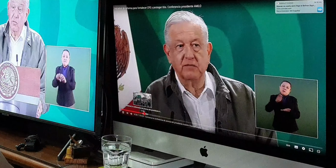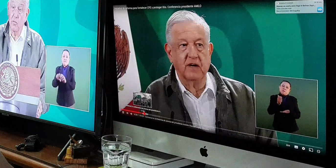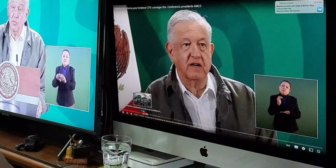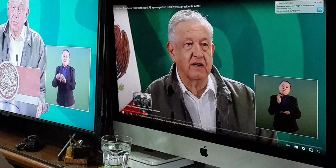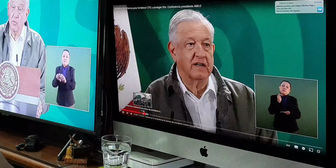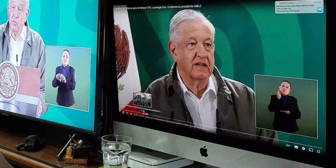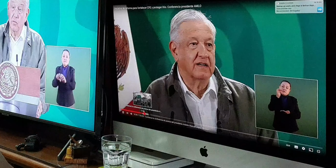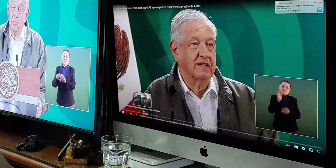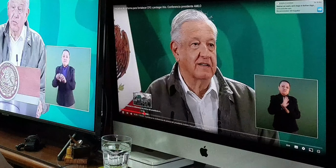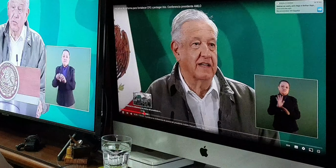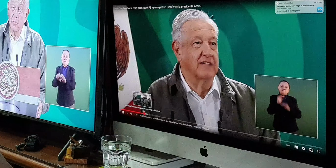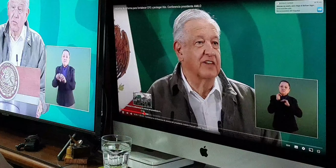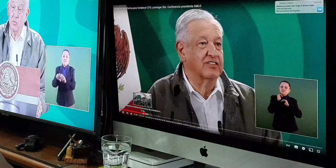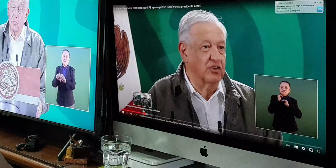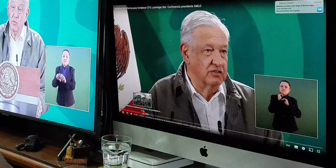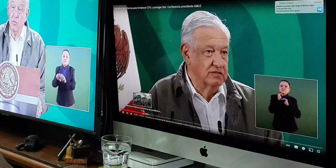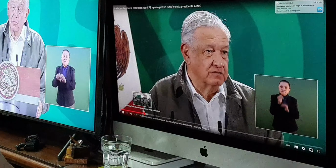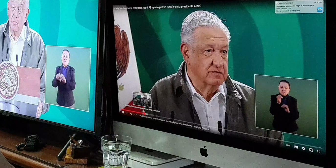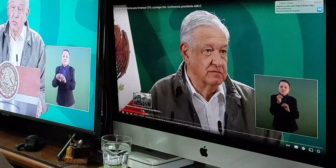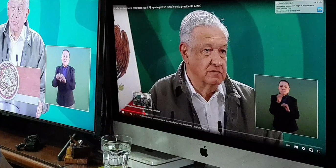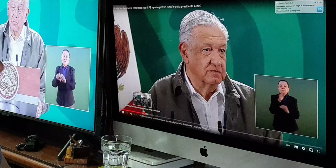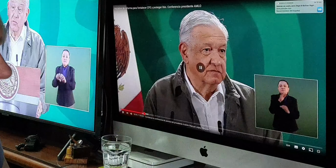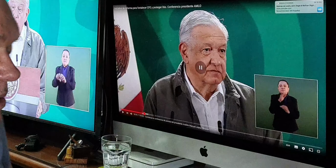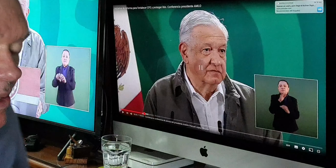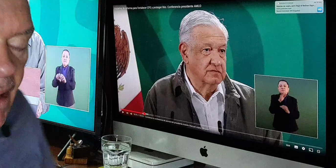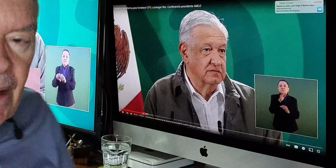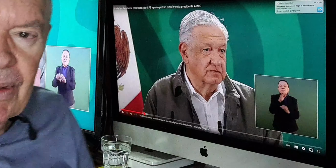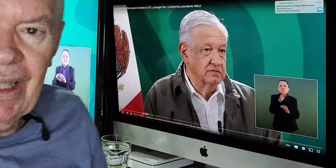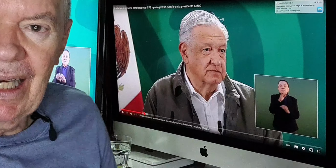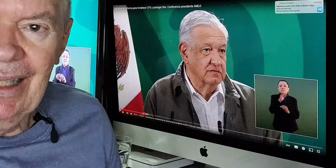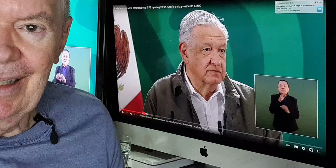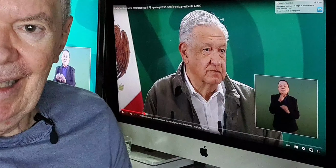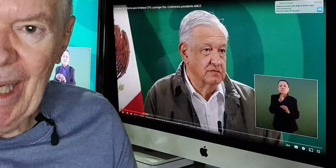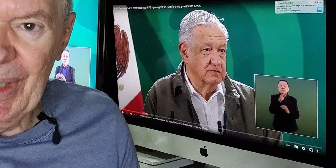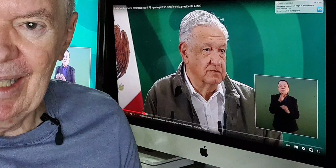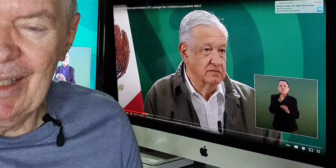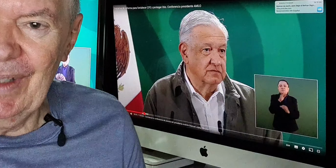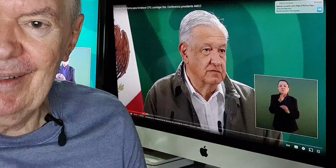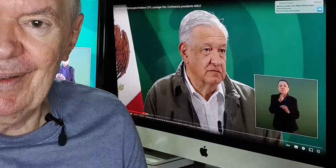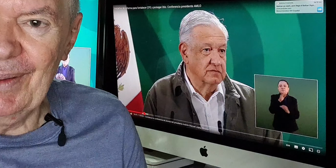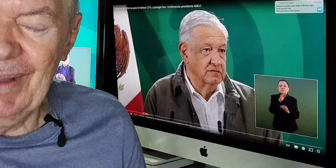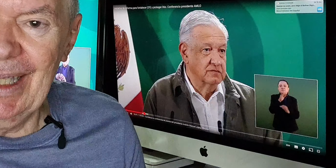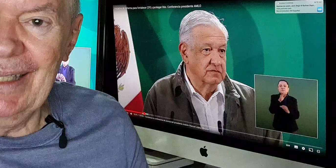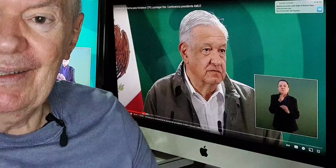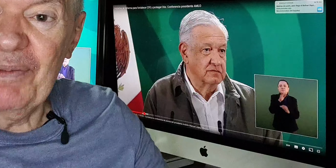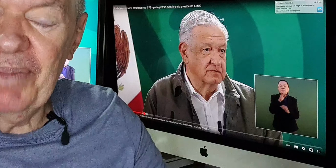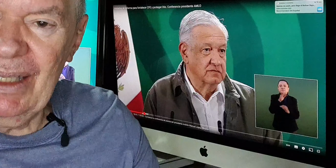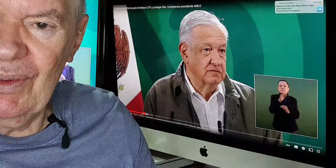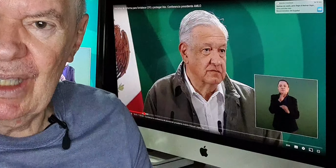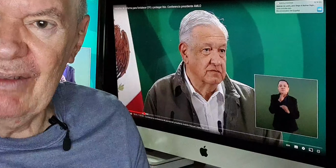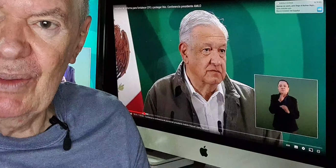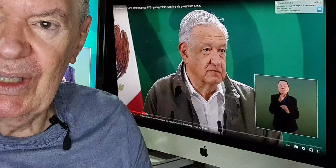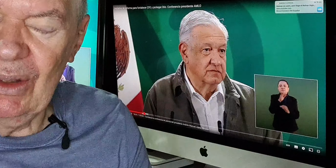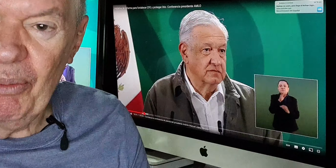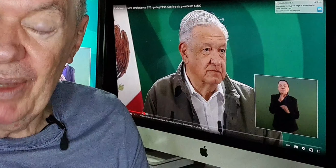Por encima de la inflación. Ele diz então que na maioria das vezes, não é, esses